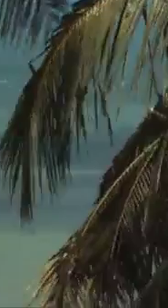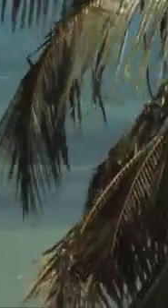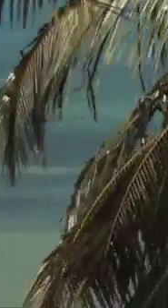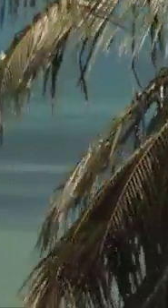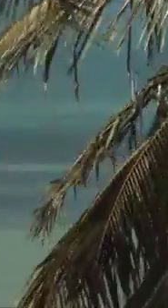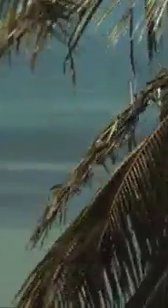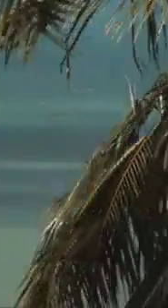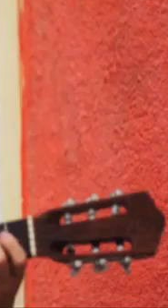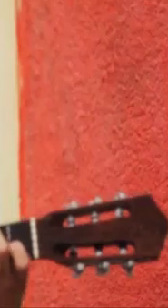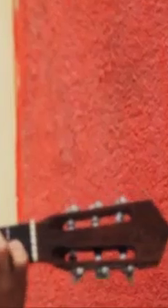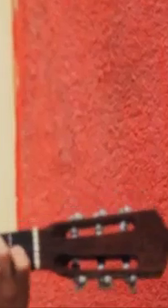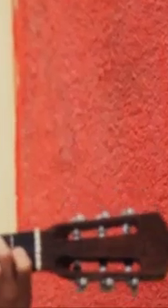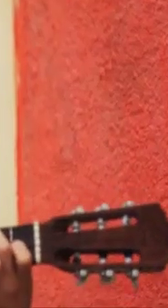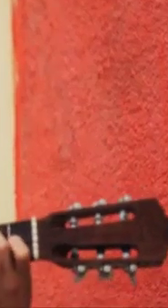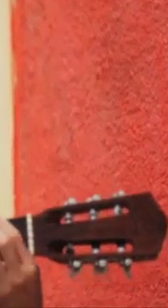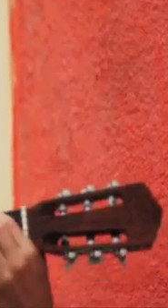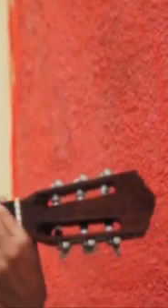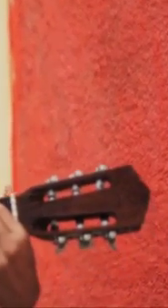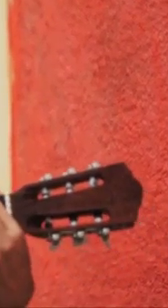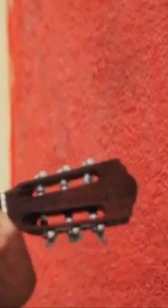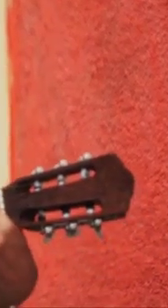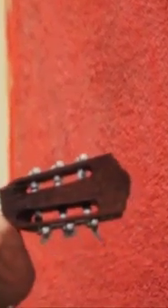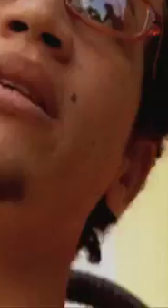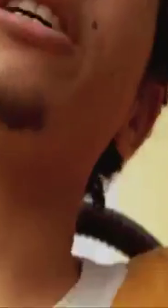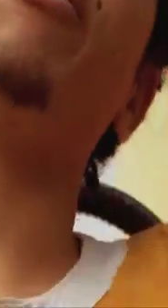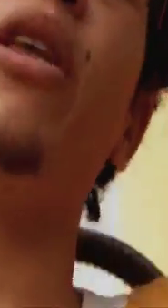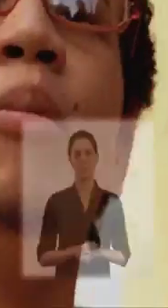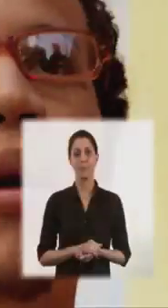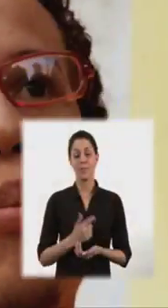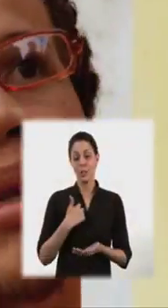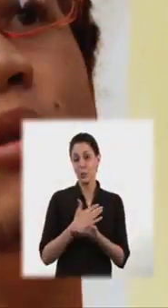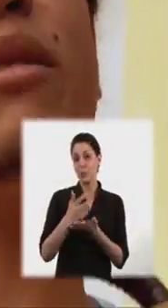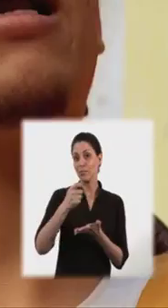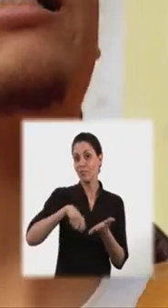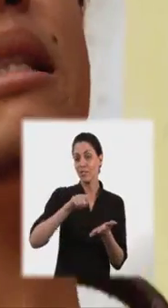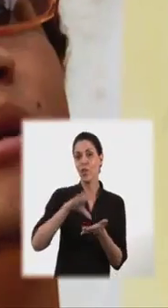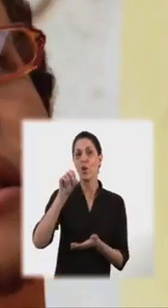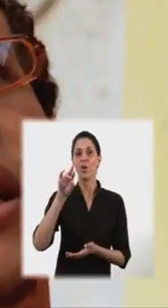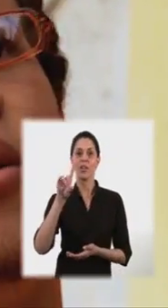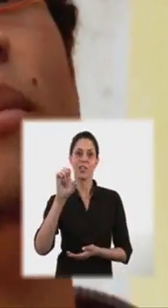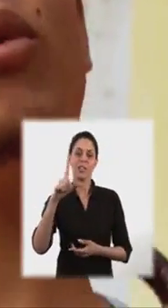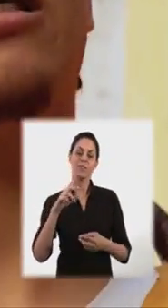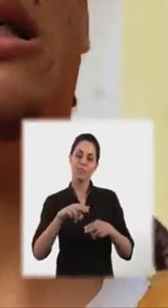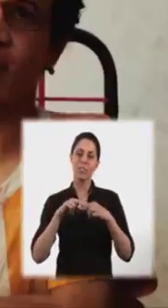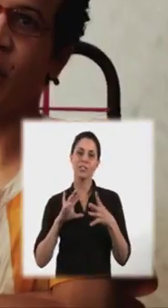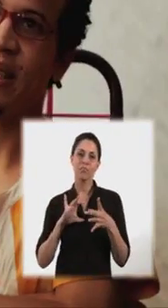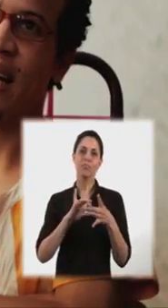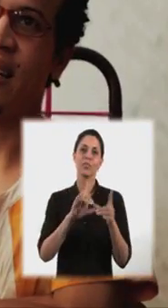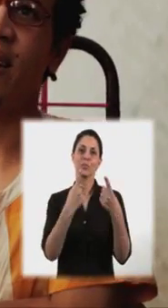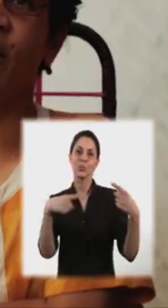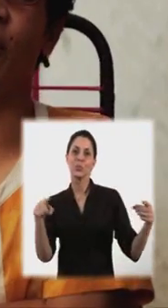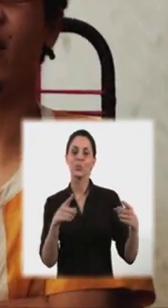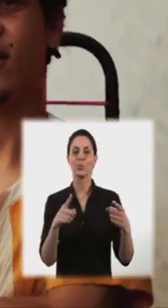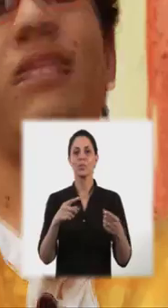5 horas, não quis se apoquentar. E comecei a escrever cordel por esse motivo, pela ligação que eu tinha com a música. Comecei